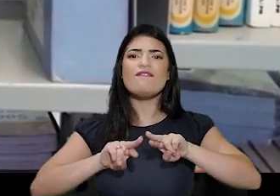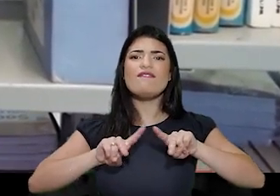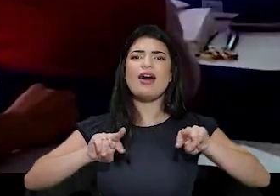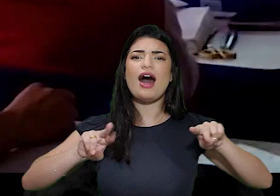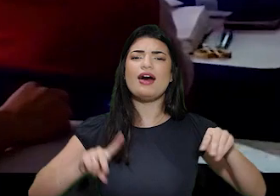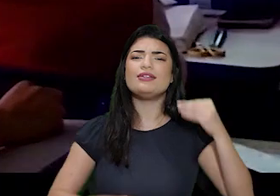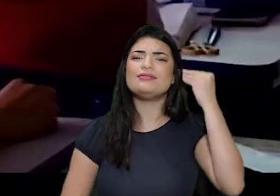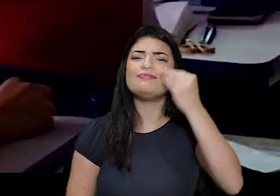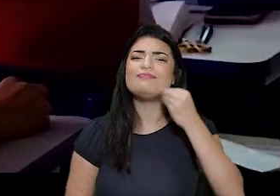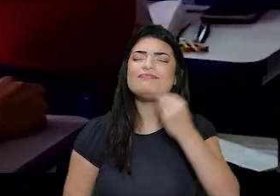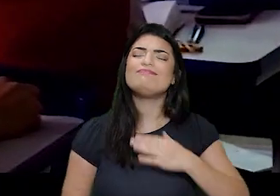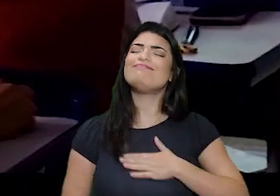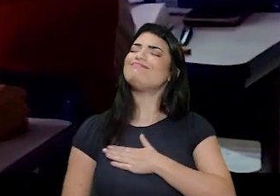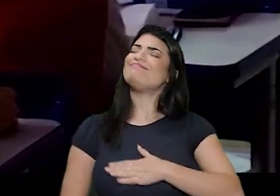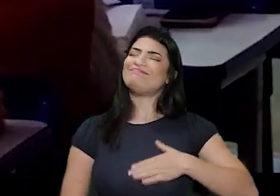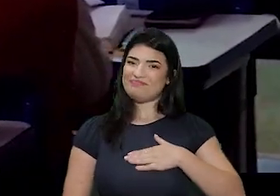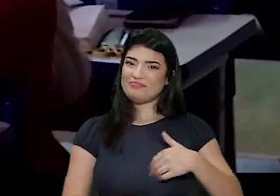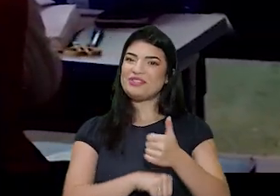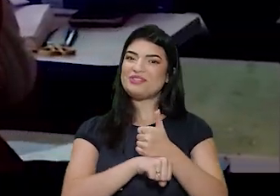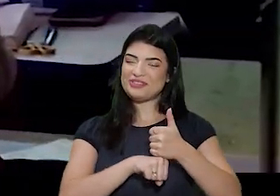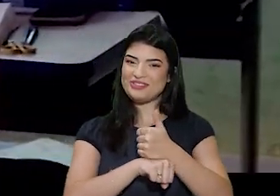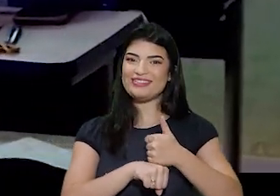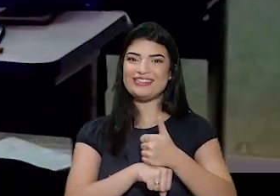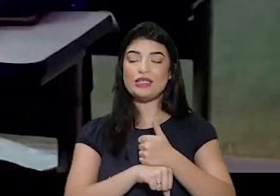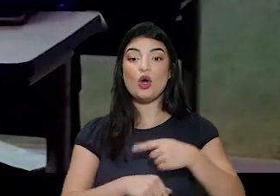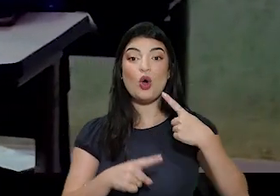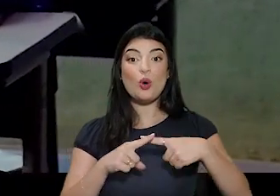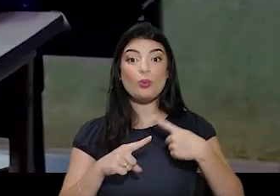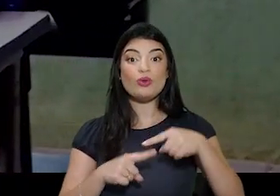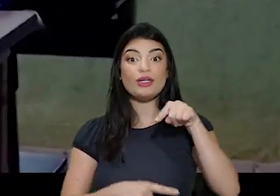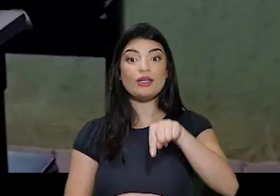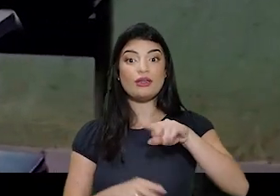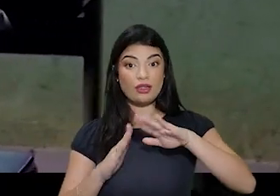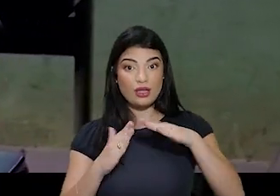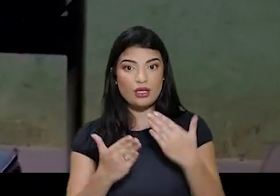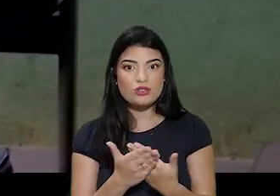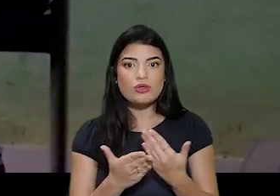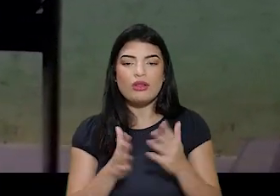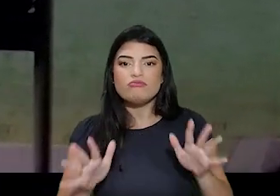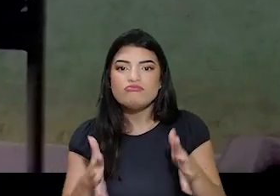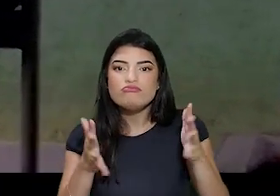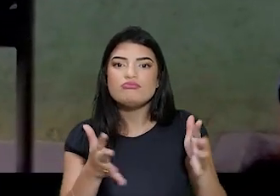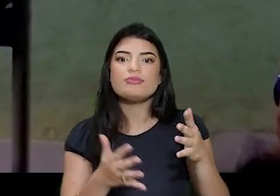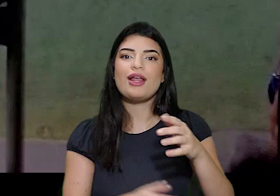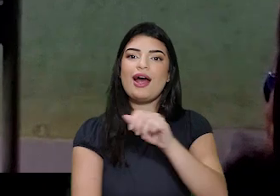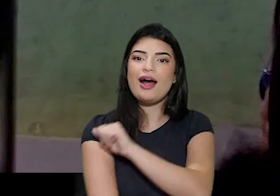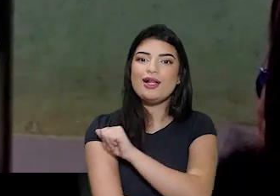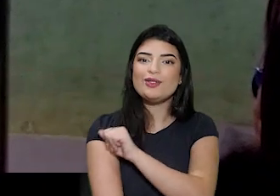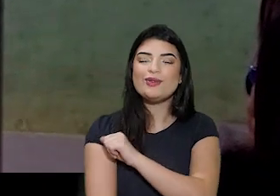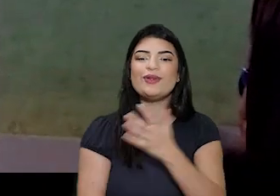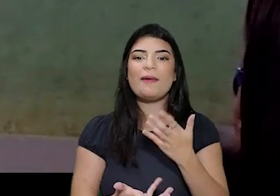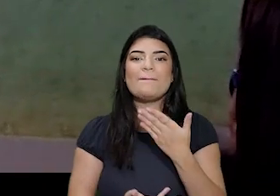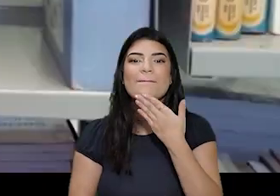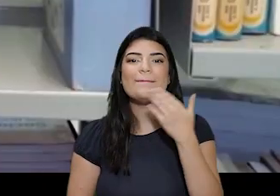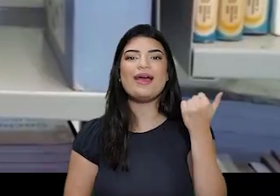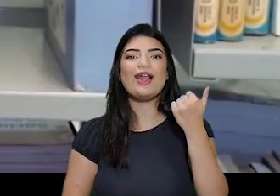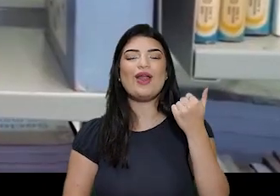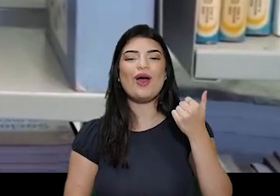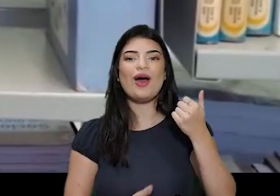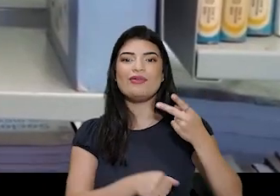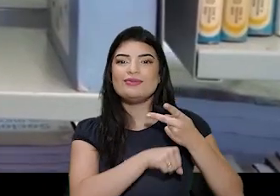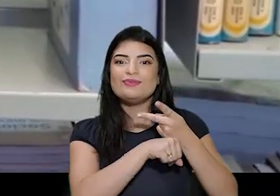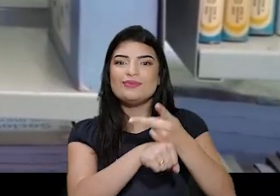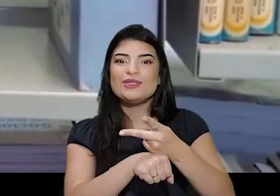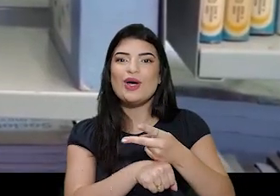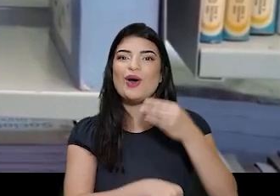vários momentos de satisfação profissional, porque essa escola incentiva os alunos a buscar